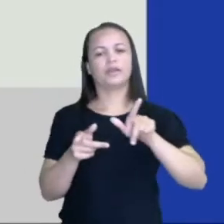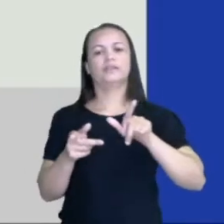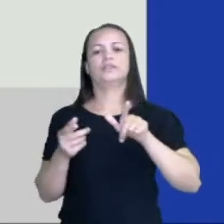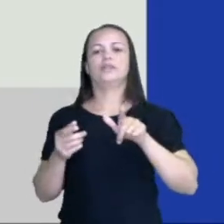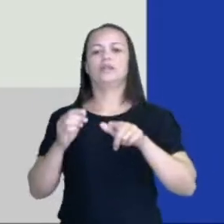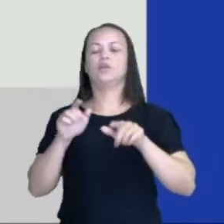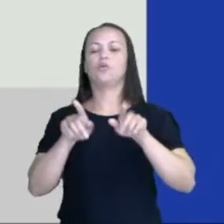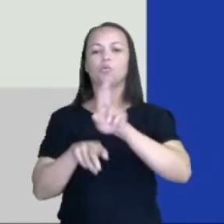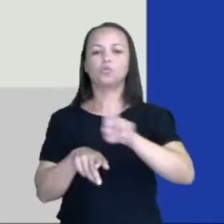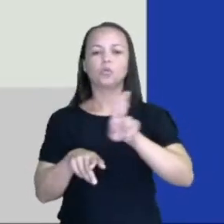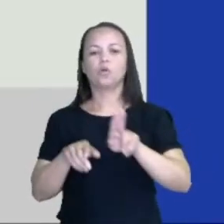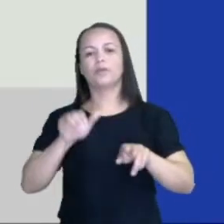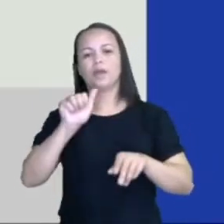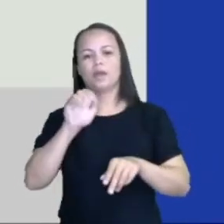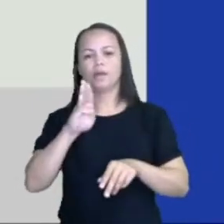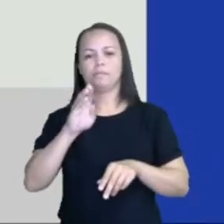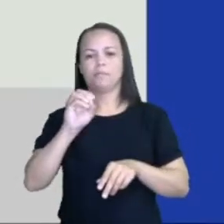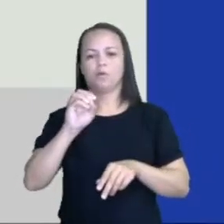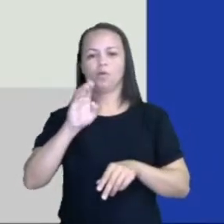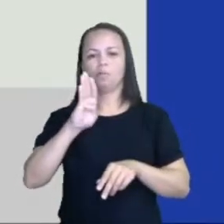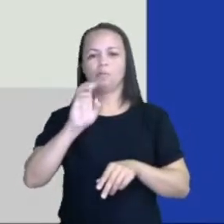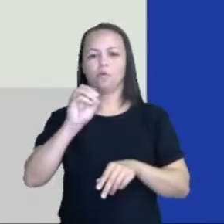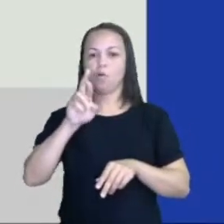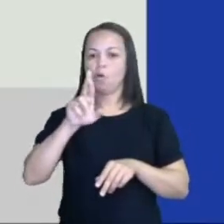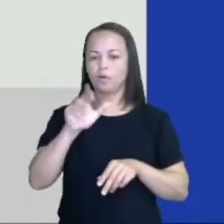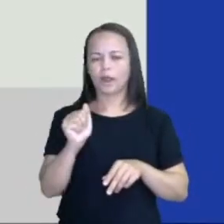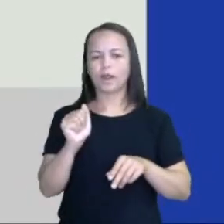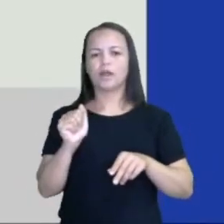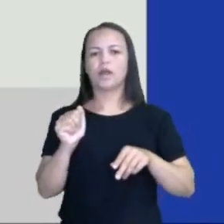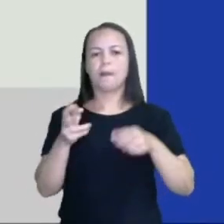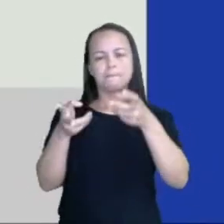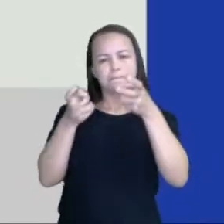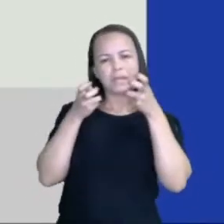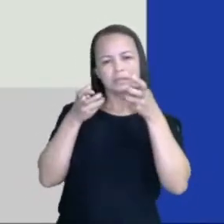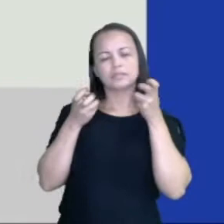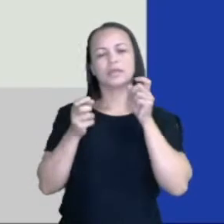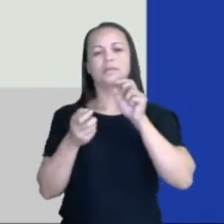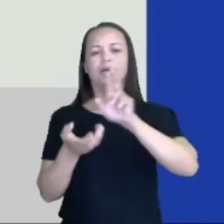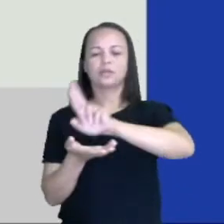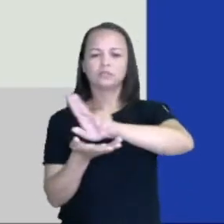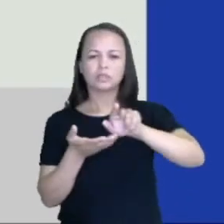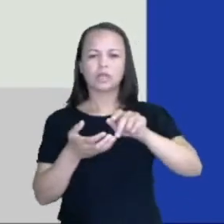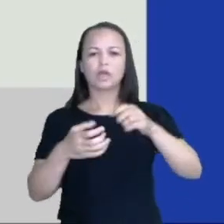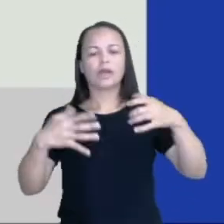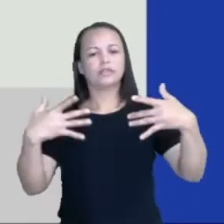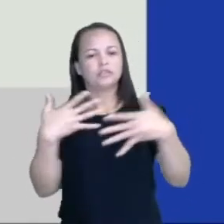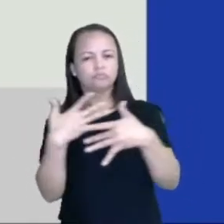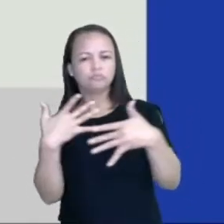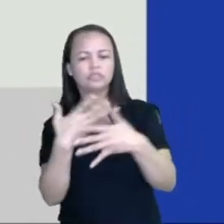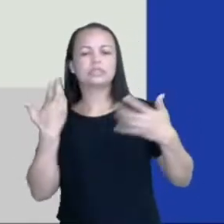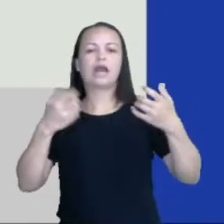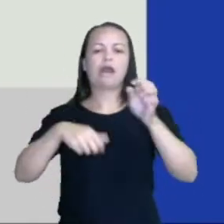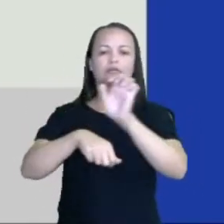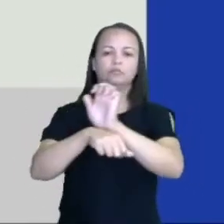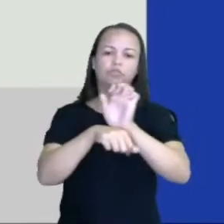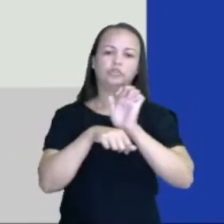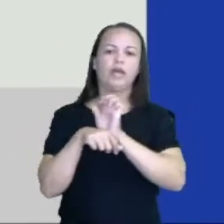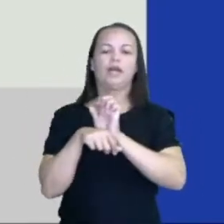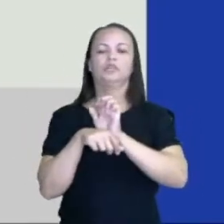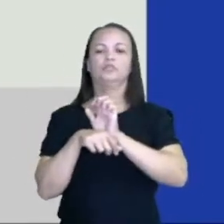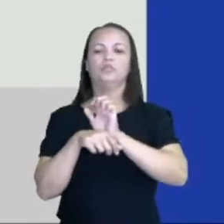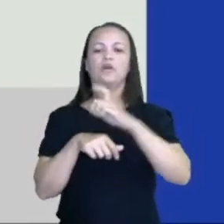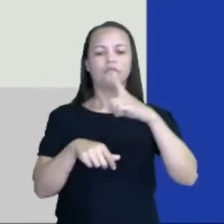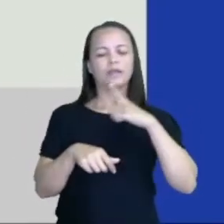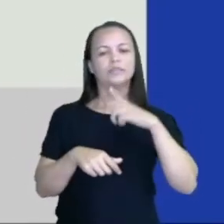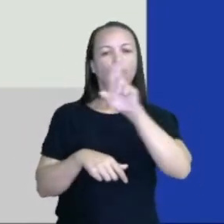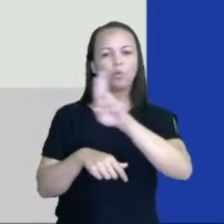alimento. Mas por conta da localização geográfica, por conta do estado, por conta da cidade, vai adquirir outro nome. Então,